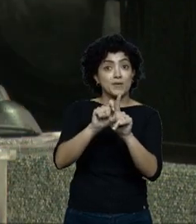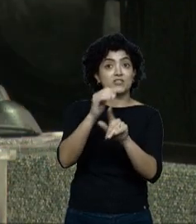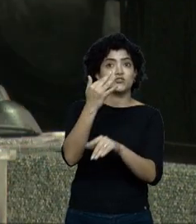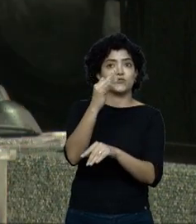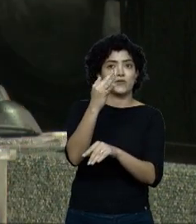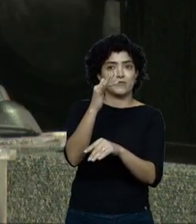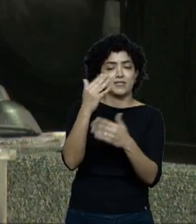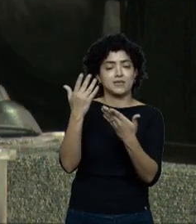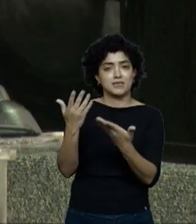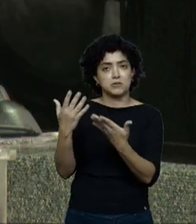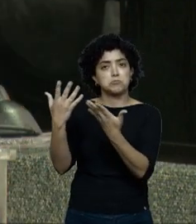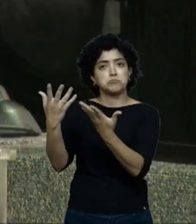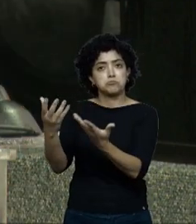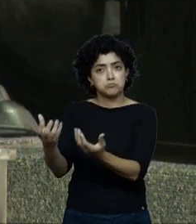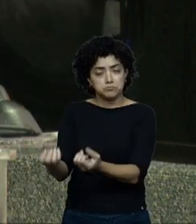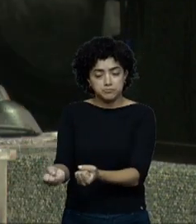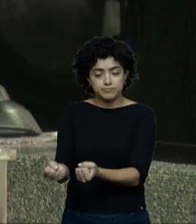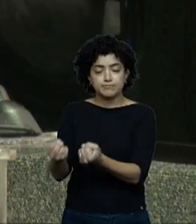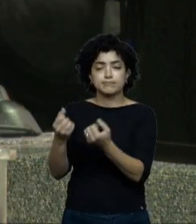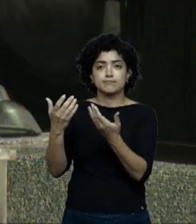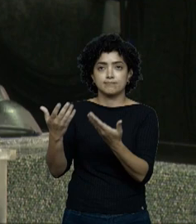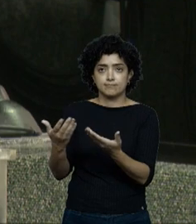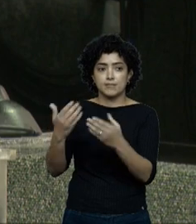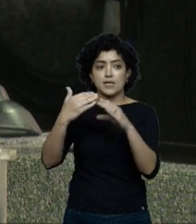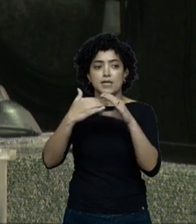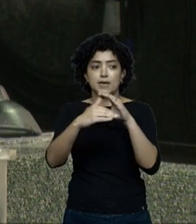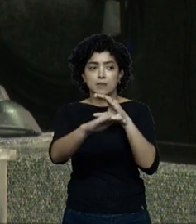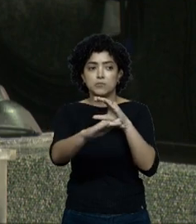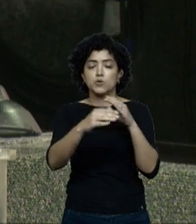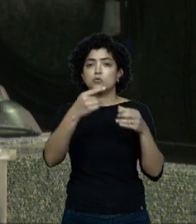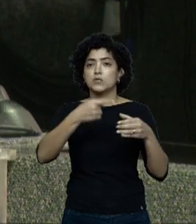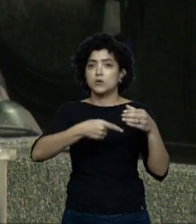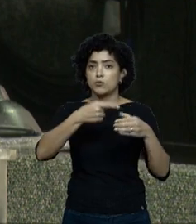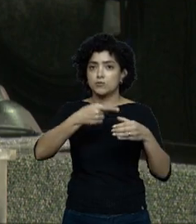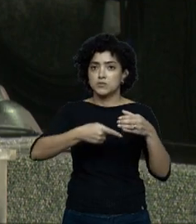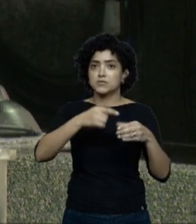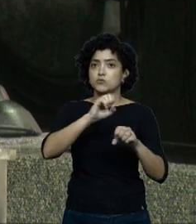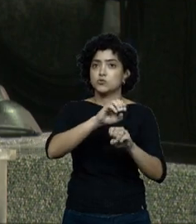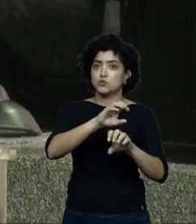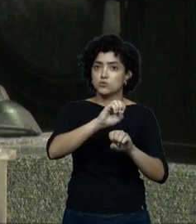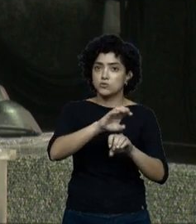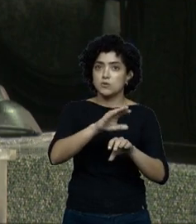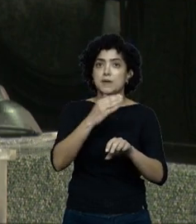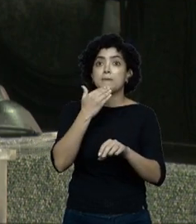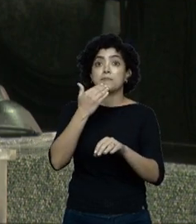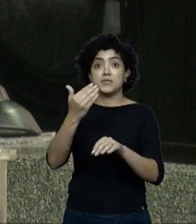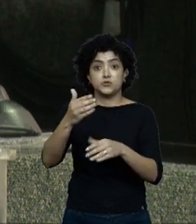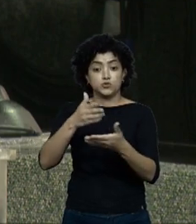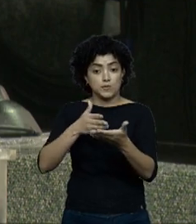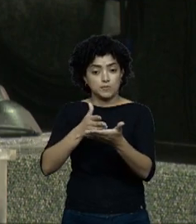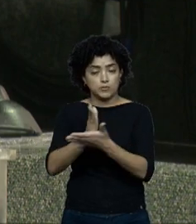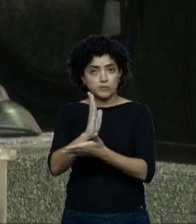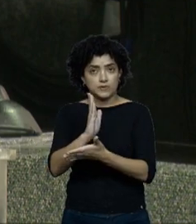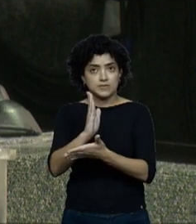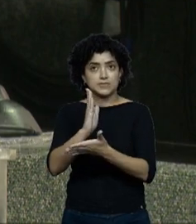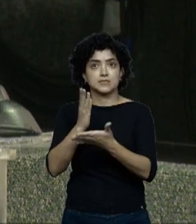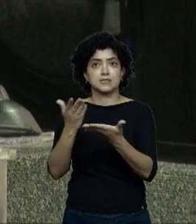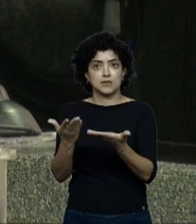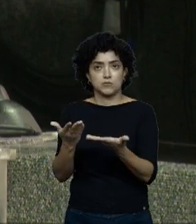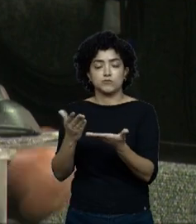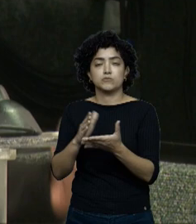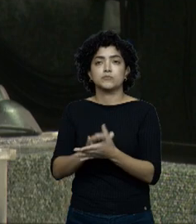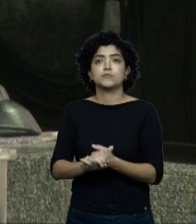prontamente ela recebeu e caminhou na comissão de educação pediu a aprovação foi